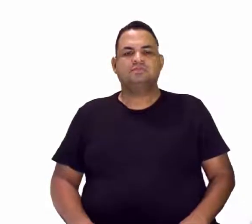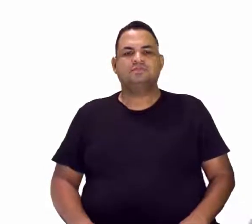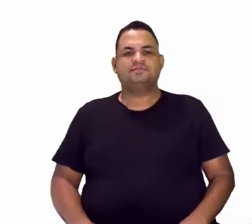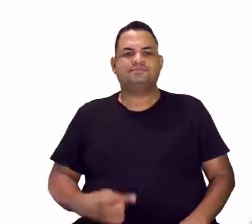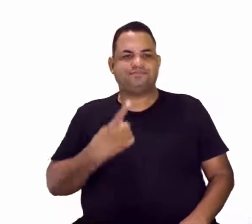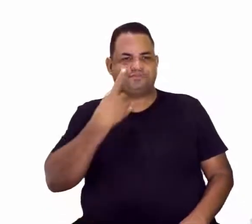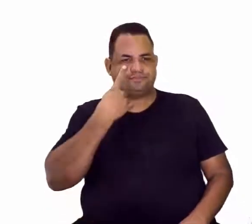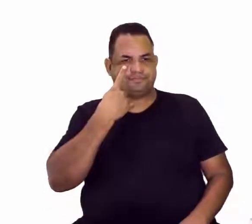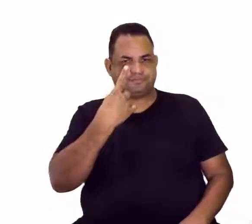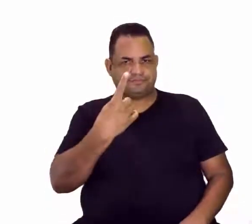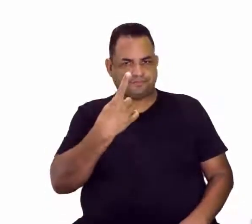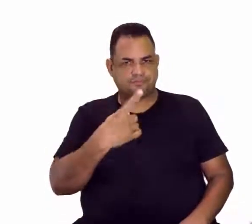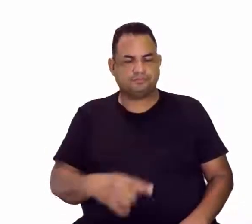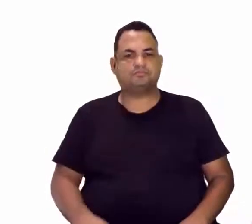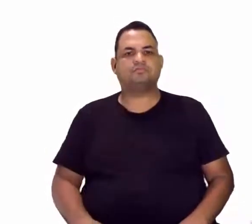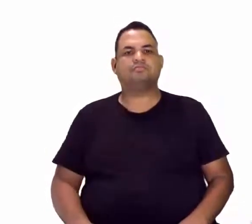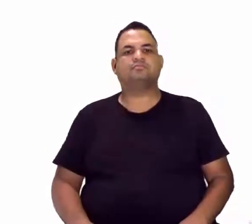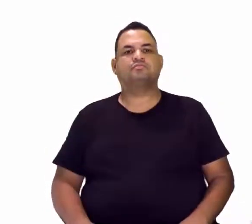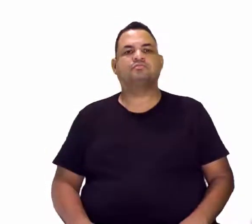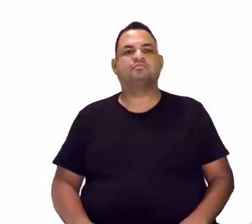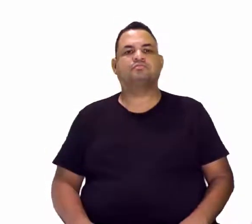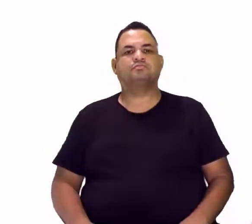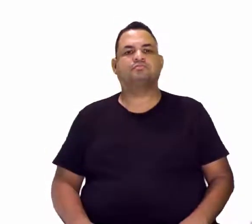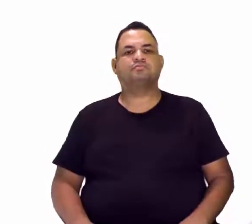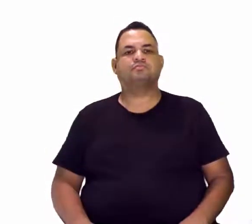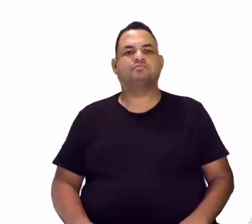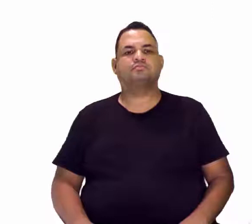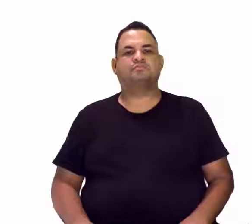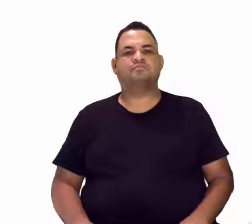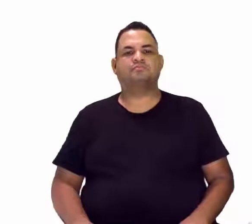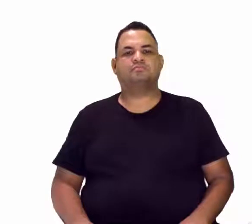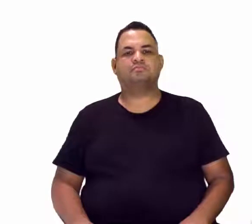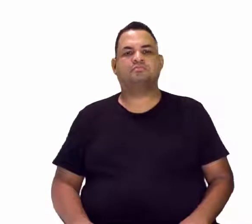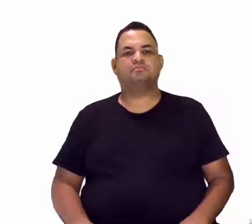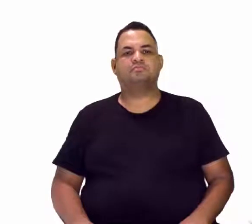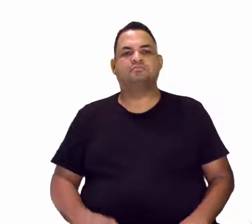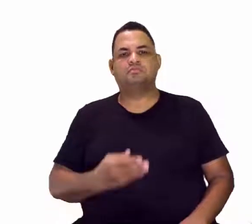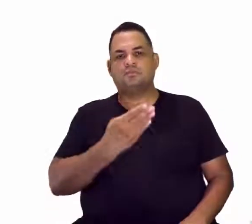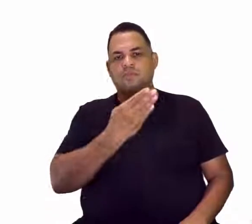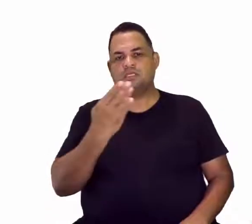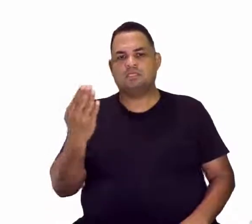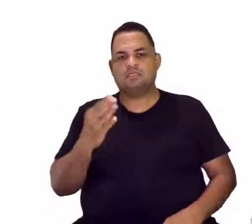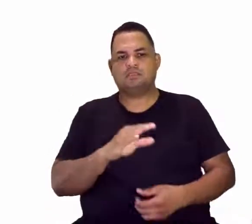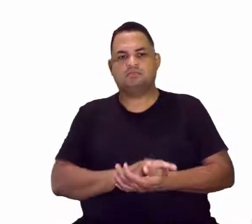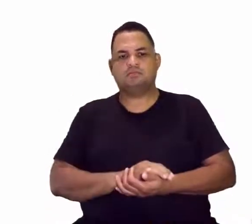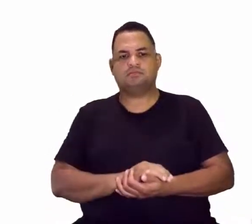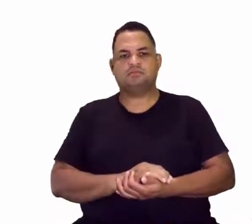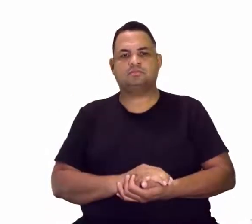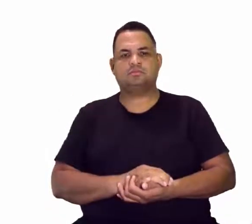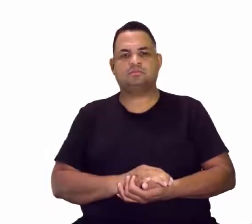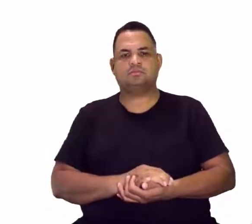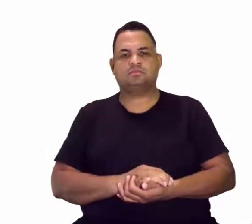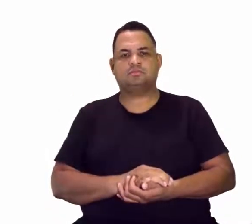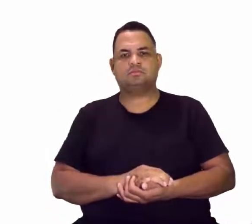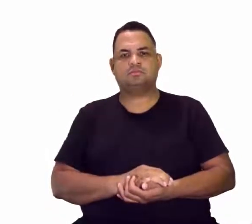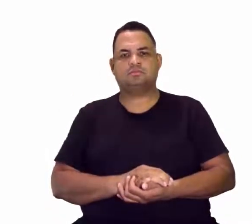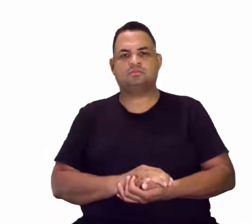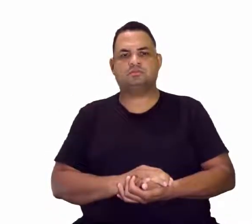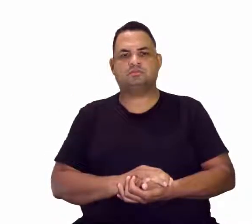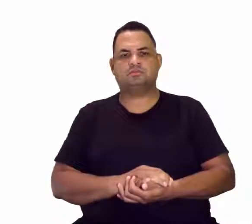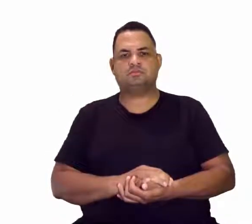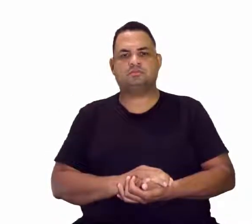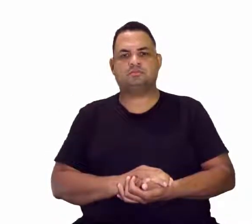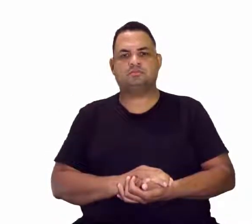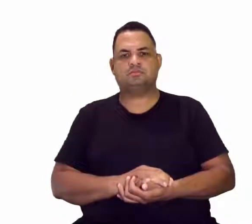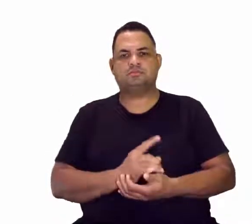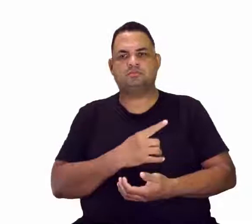for observar aqui o cloreto de hidrogênio, o que nós temos? Nós temos o